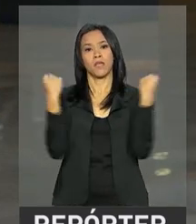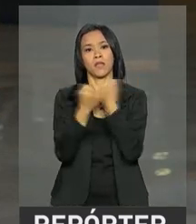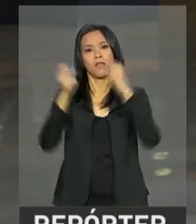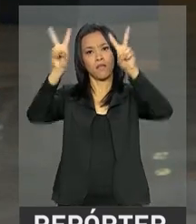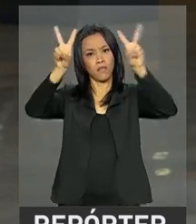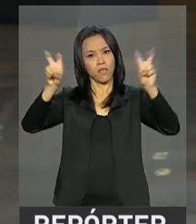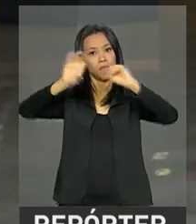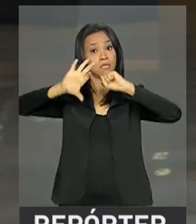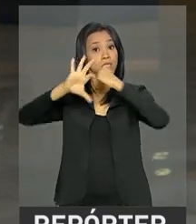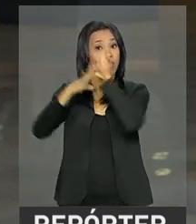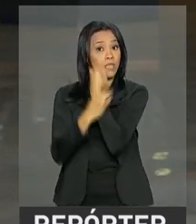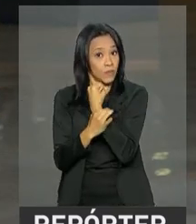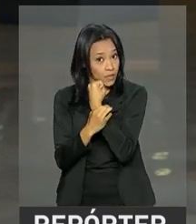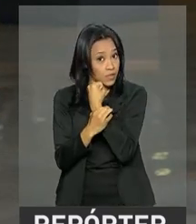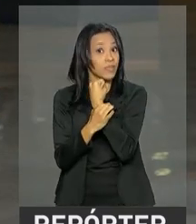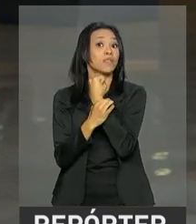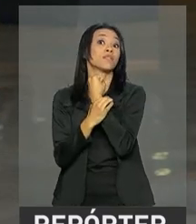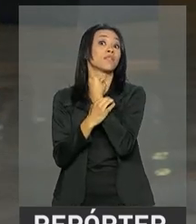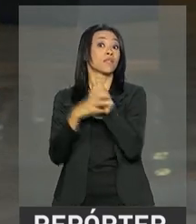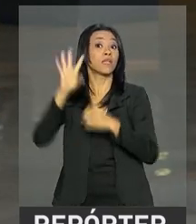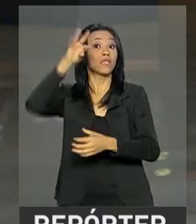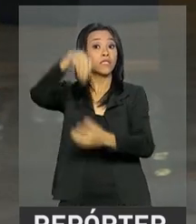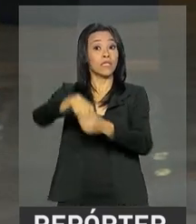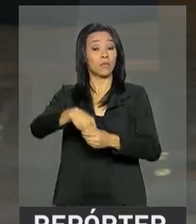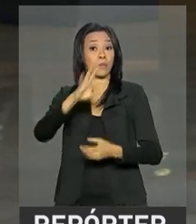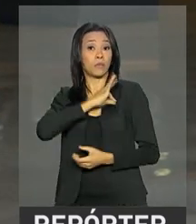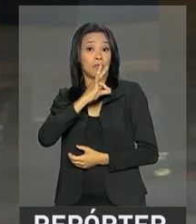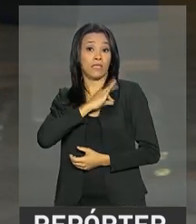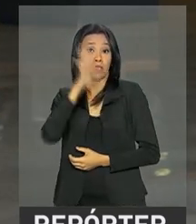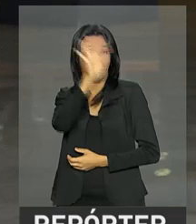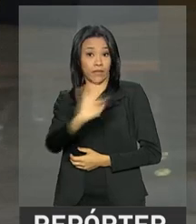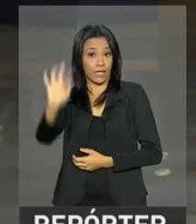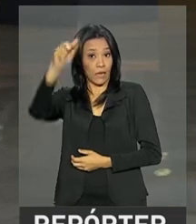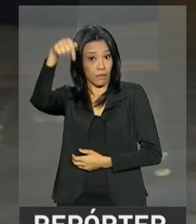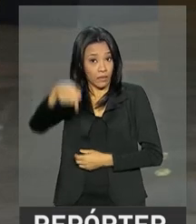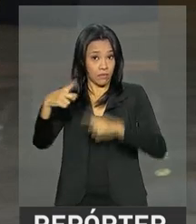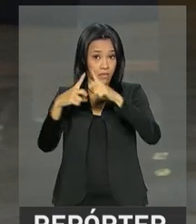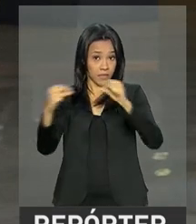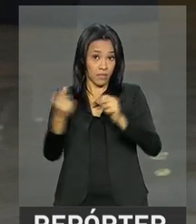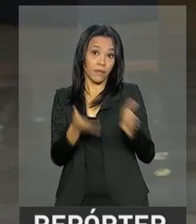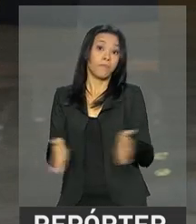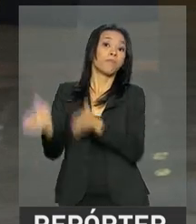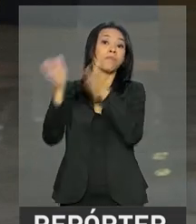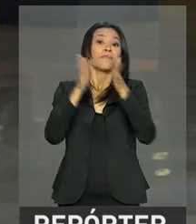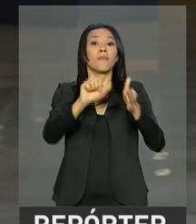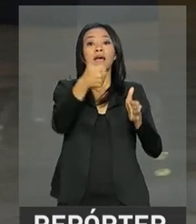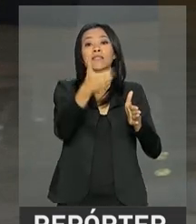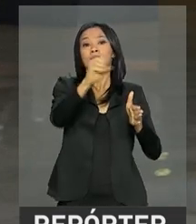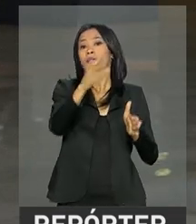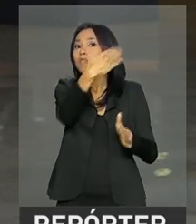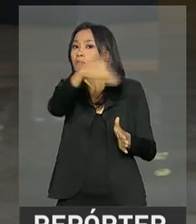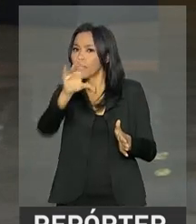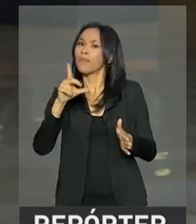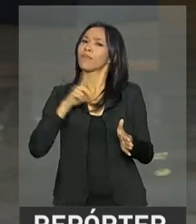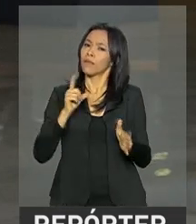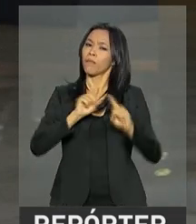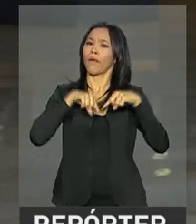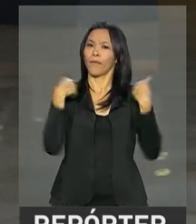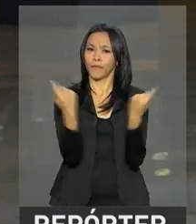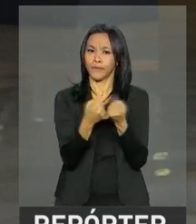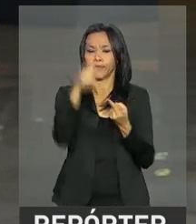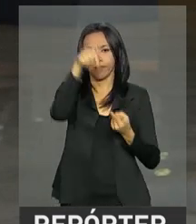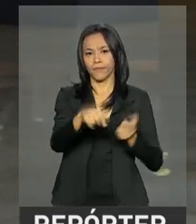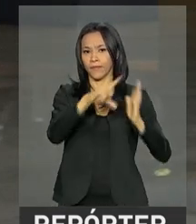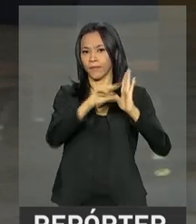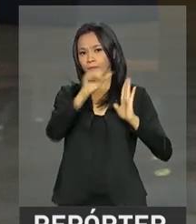na academia nacional de polícia federal aqui em brasília em seguida às 10 6 o presidente tem reunião aqui no palácio do planalto